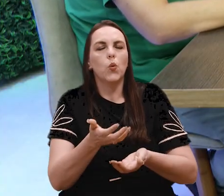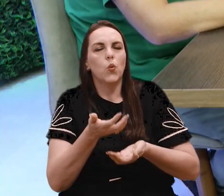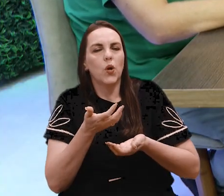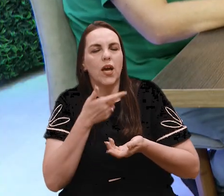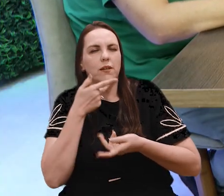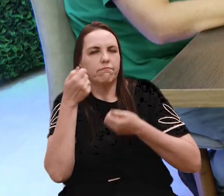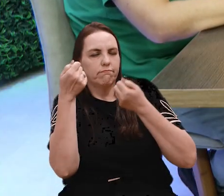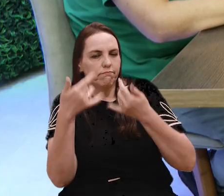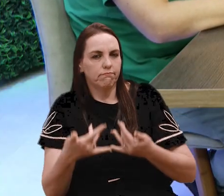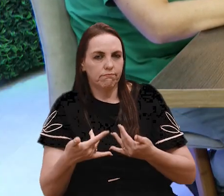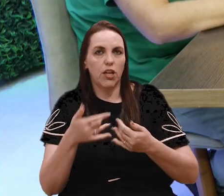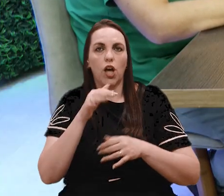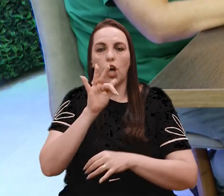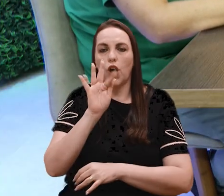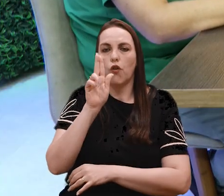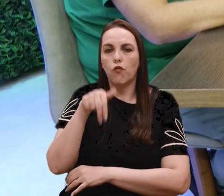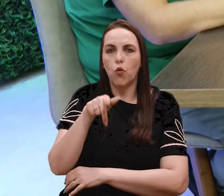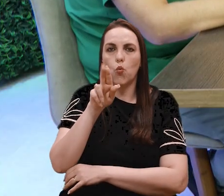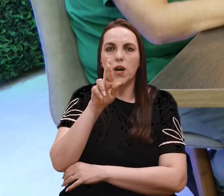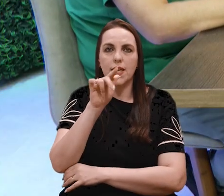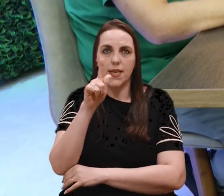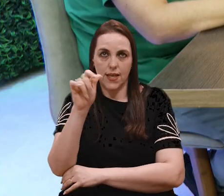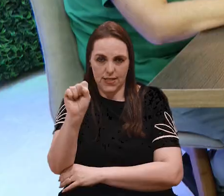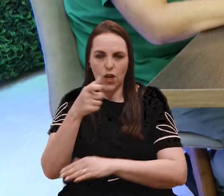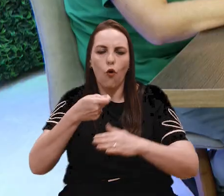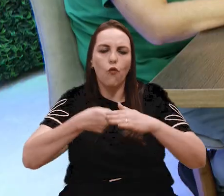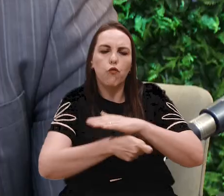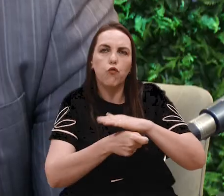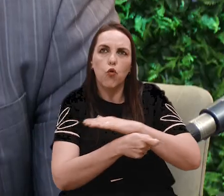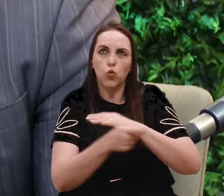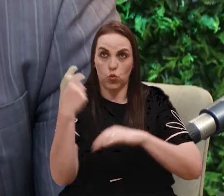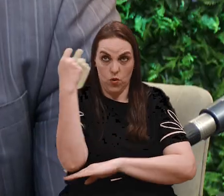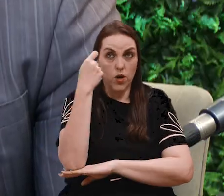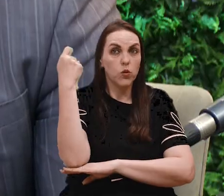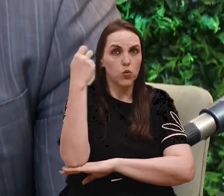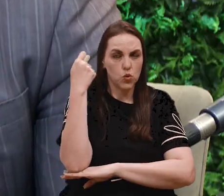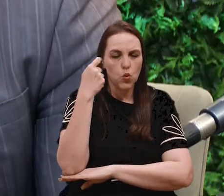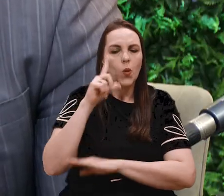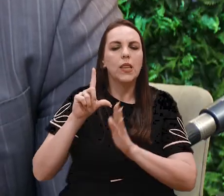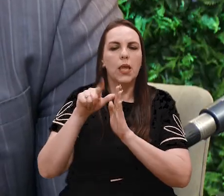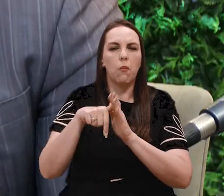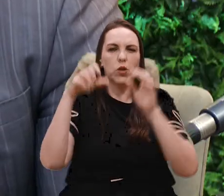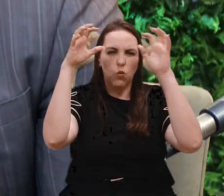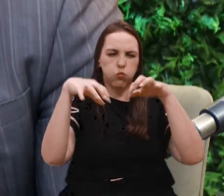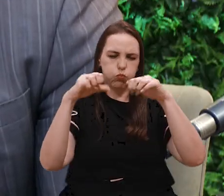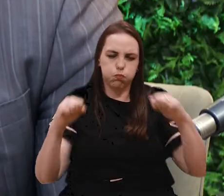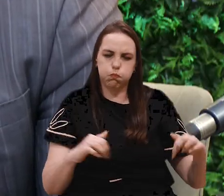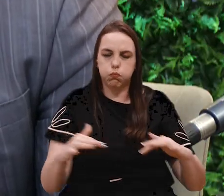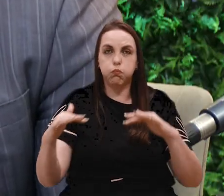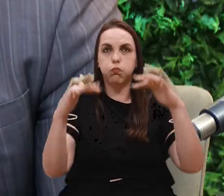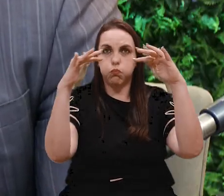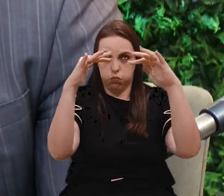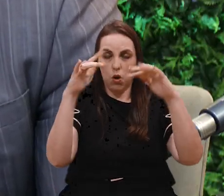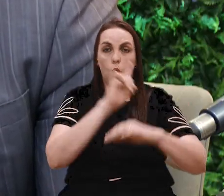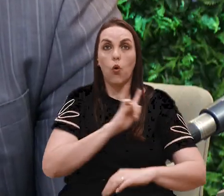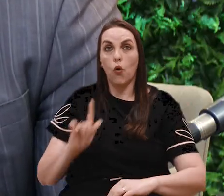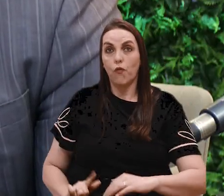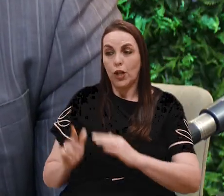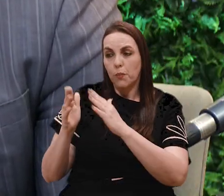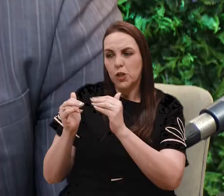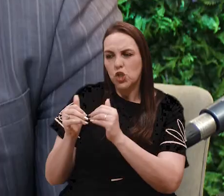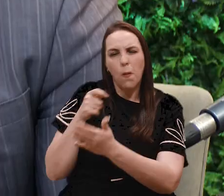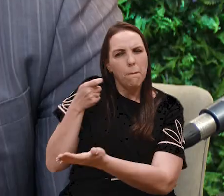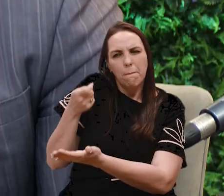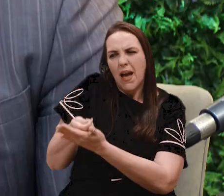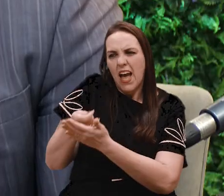ao FUNRIGS, né, que foi depois da enchente, o governo do estado solicitou não pagamento da dívida do estado para com a União